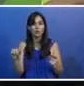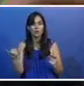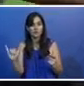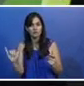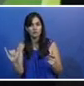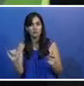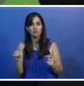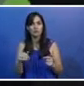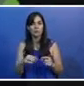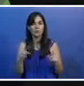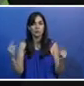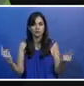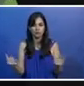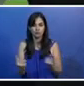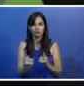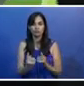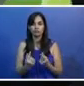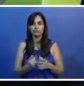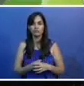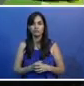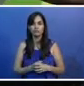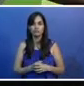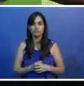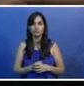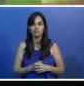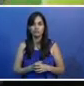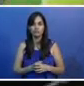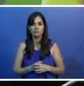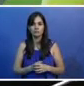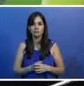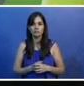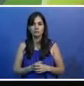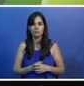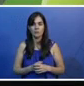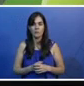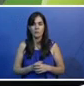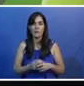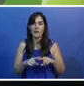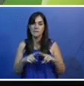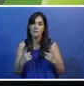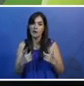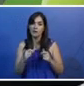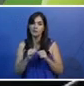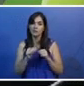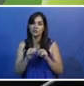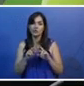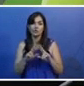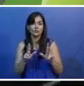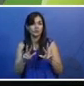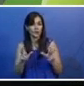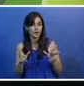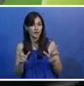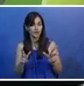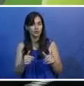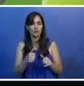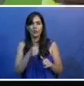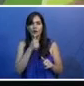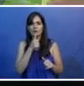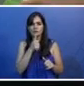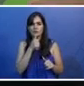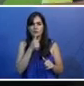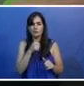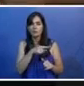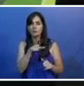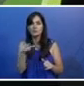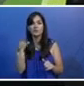10y. Aqui eu usei o mesmo exemplo, só que eu fiz diferente. É uma forma para